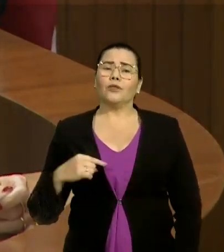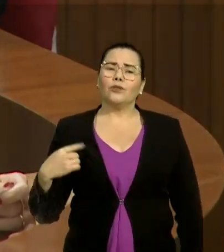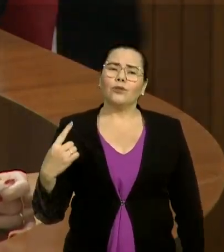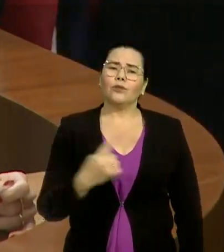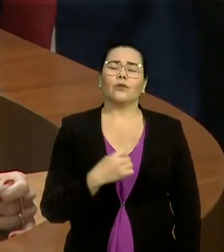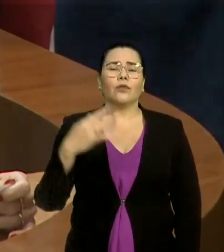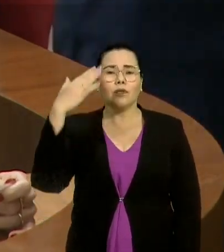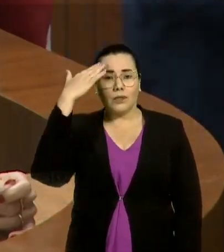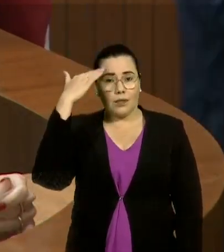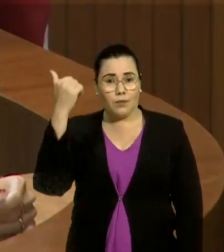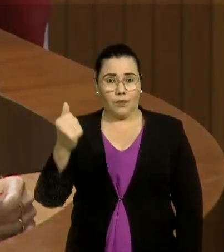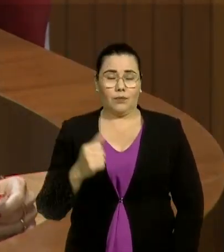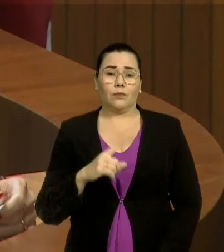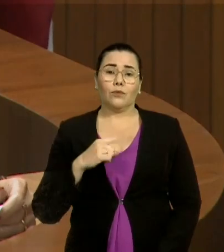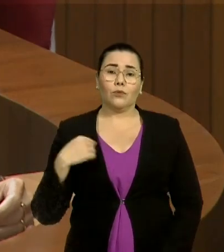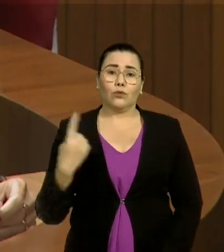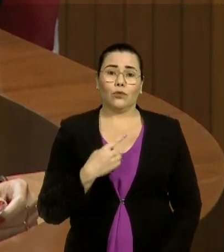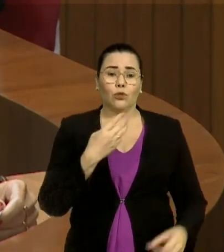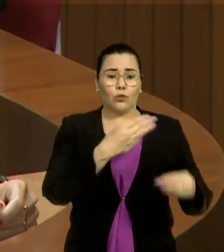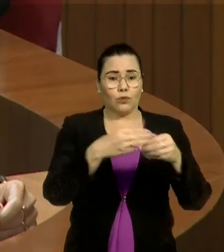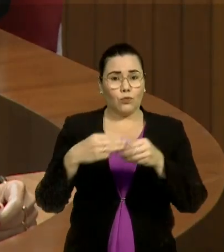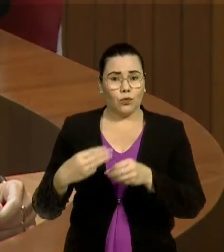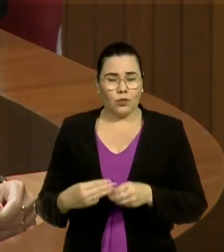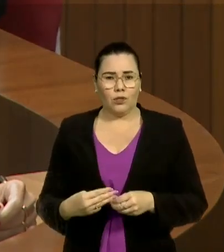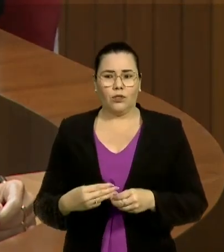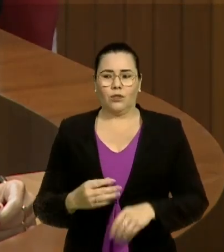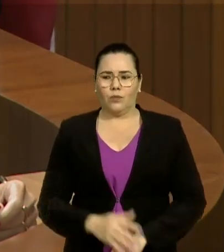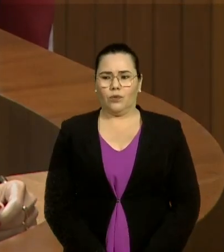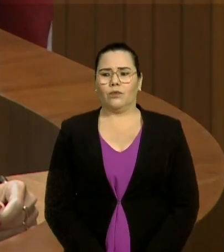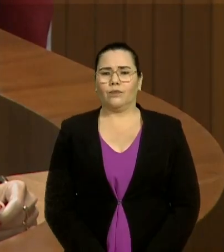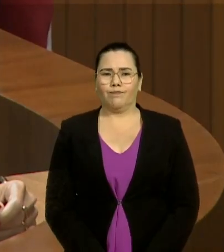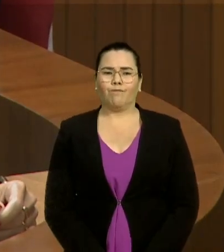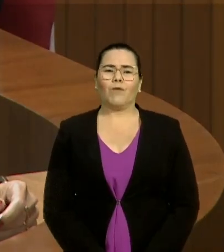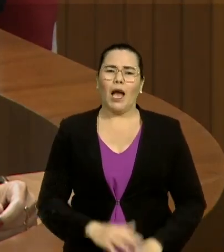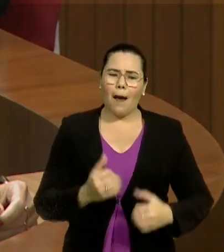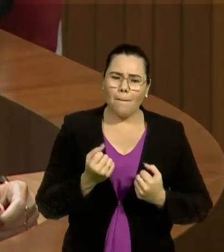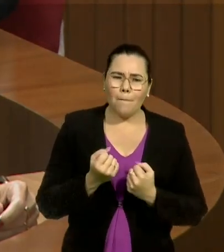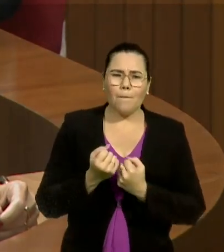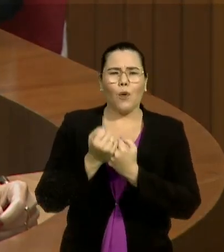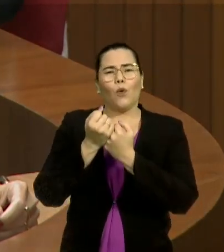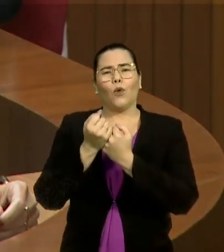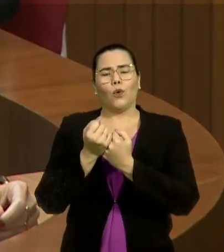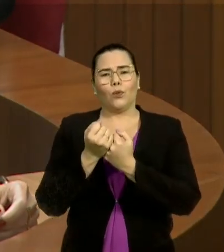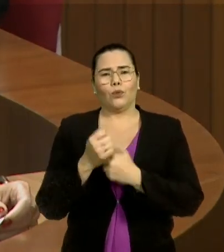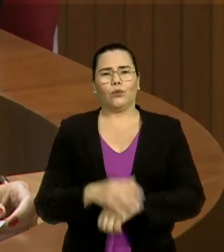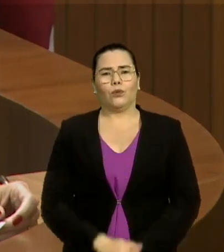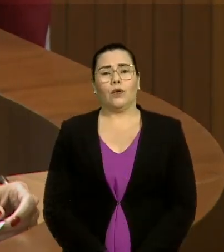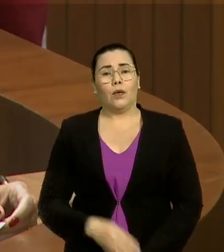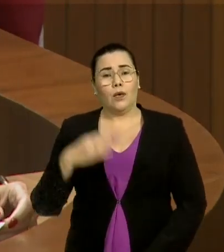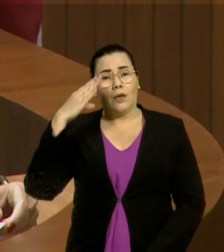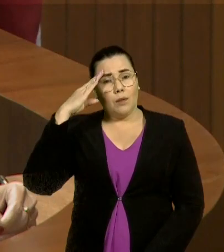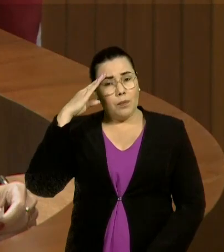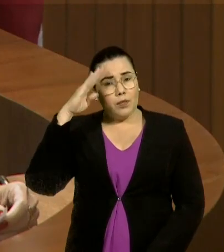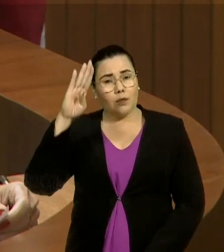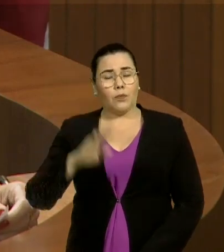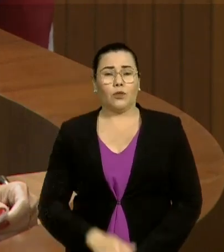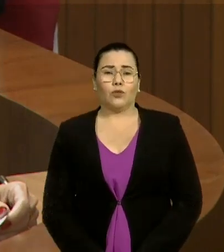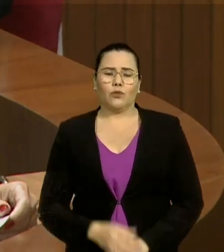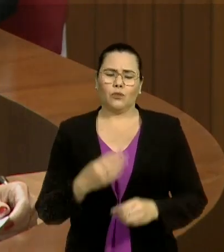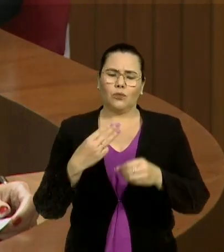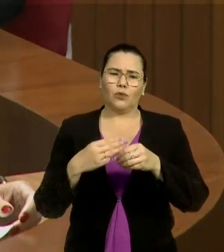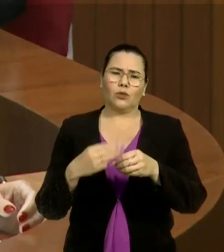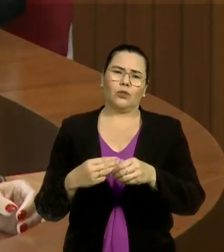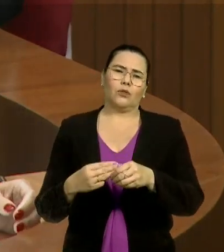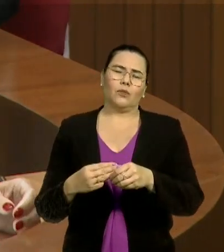os nossos municípios dão todo o apoio necessário, principalmente um município que fica tão distante